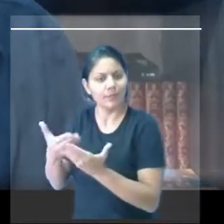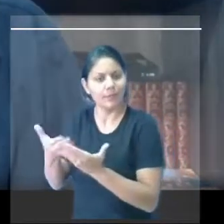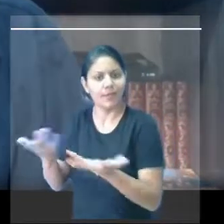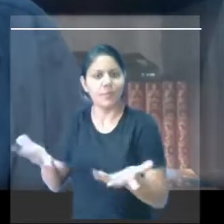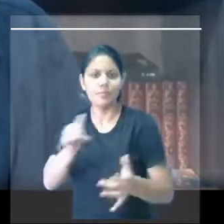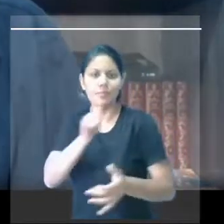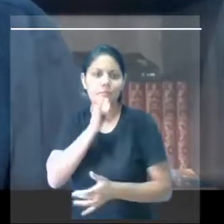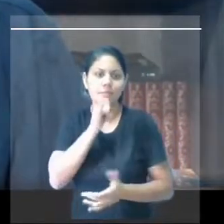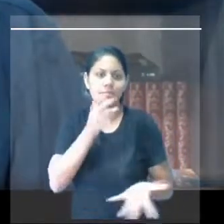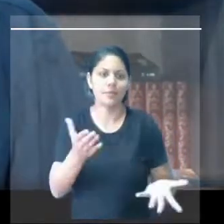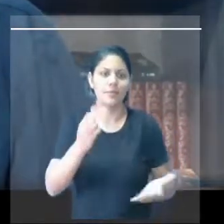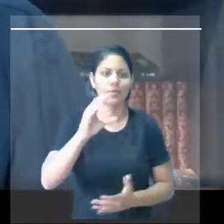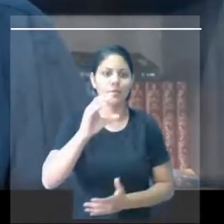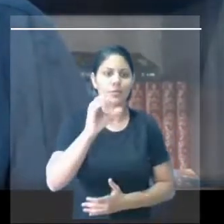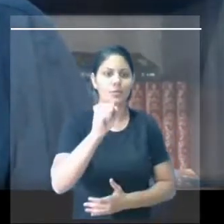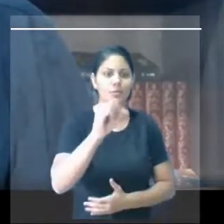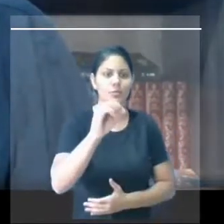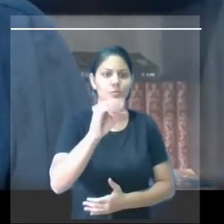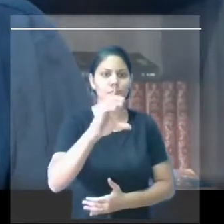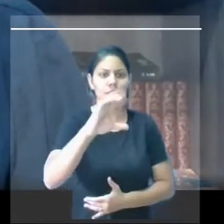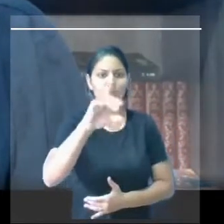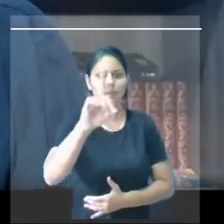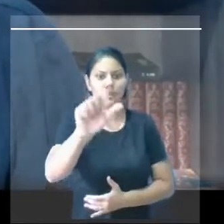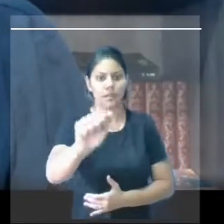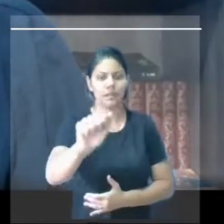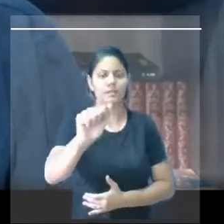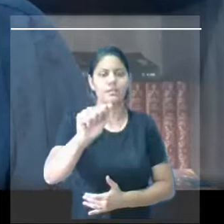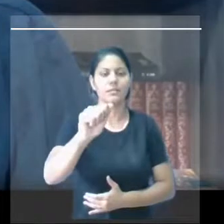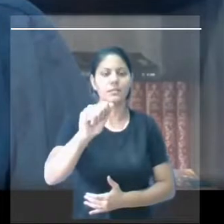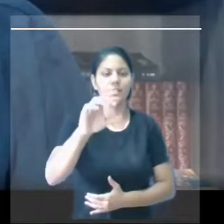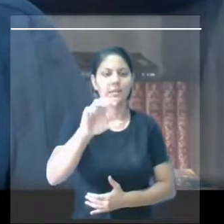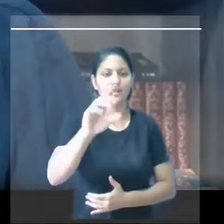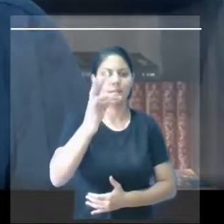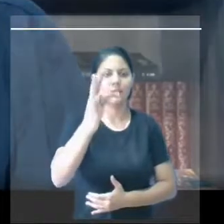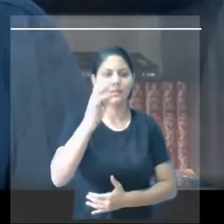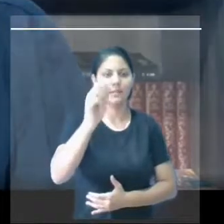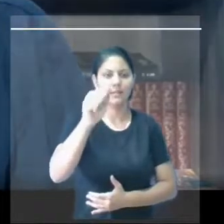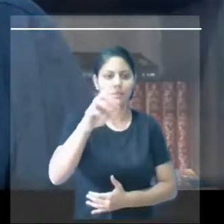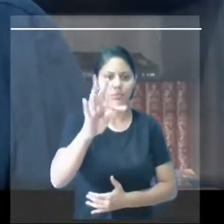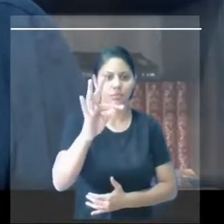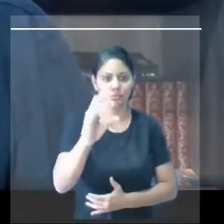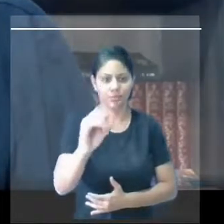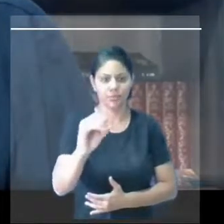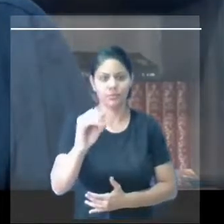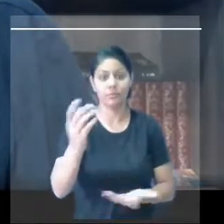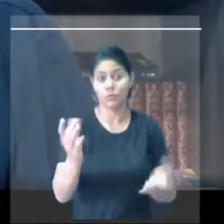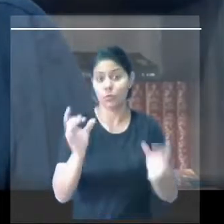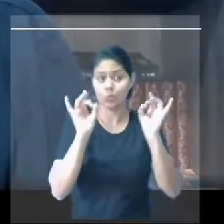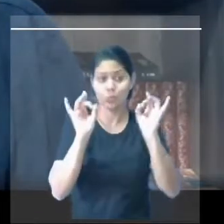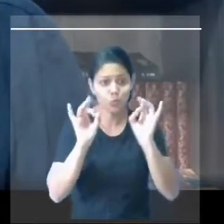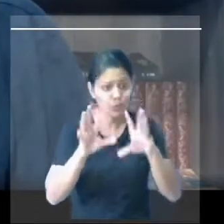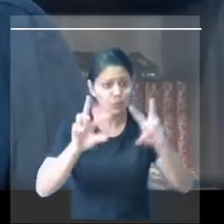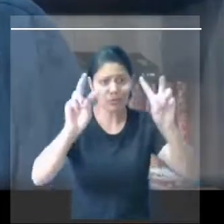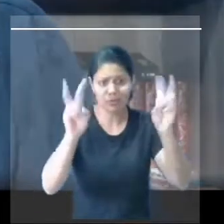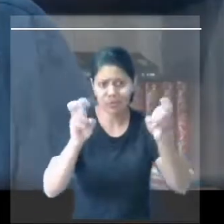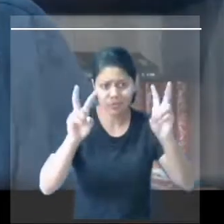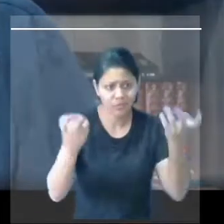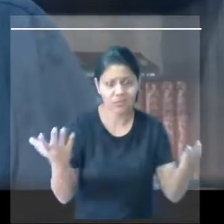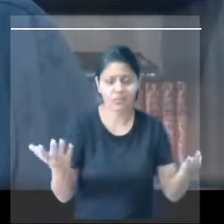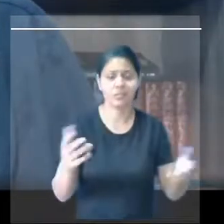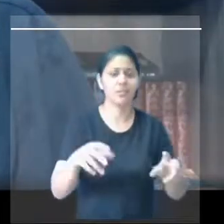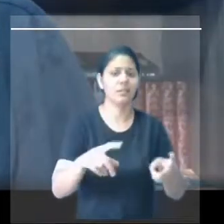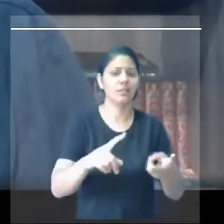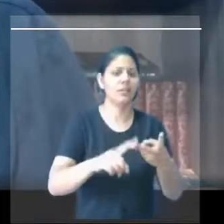a Sociedade de Dante Alighieri, né? Um grupo de intelectuais se une para só tratar sobre Dante Alighieri. Né? Temos a Sociedade